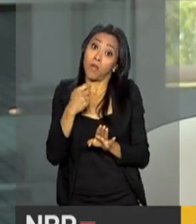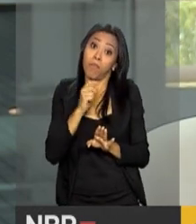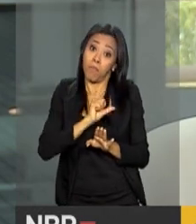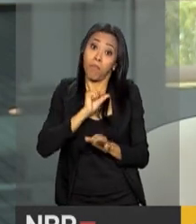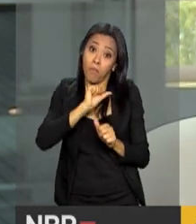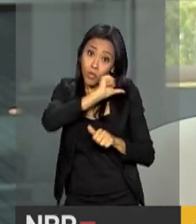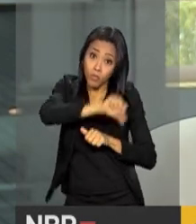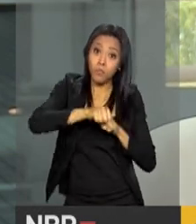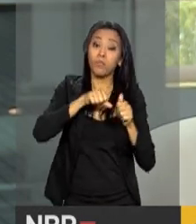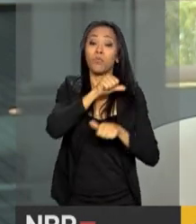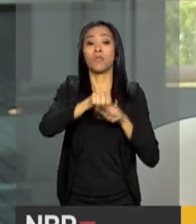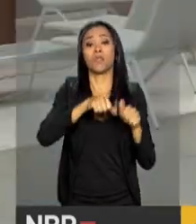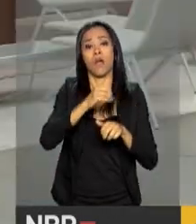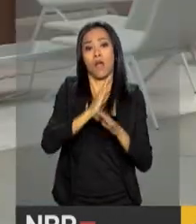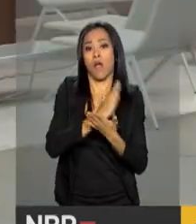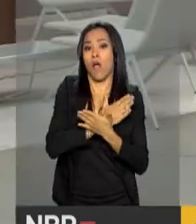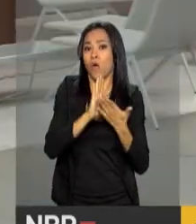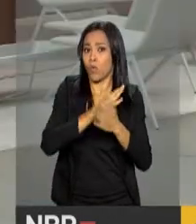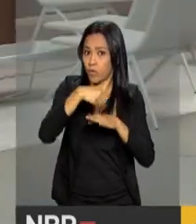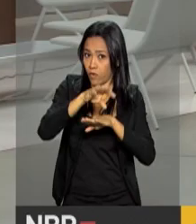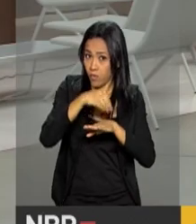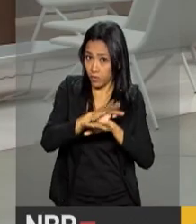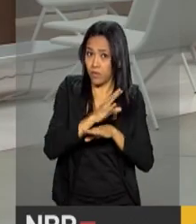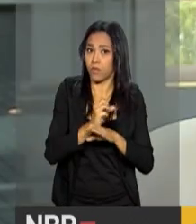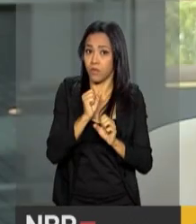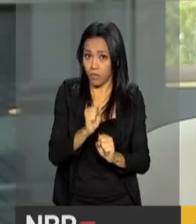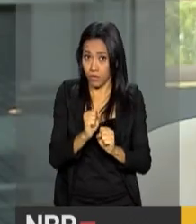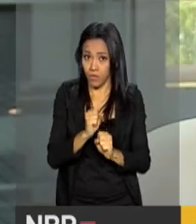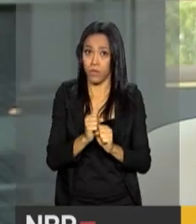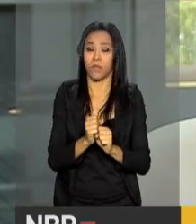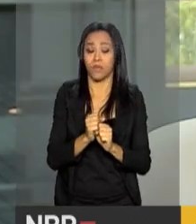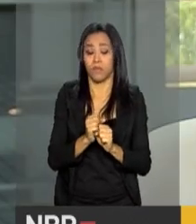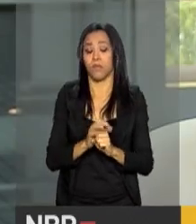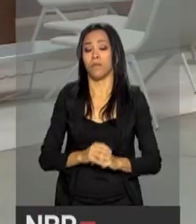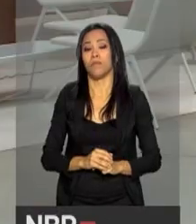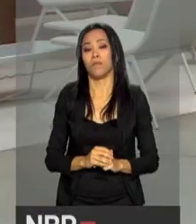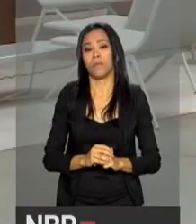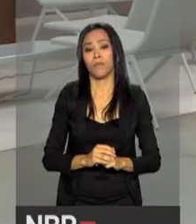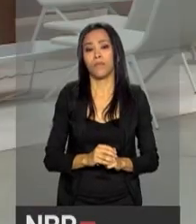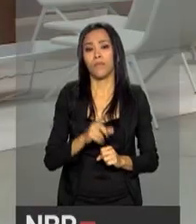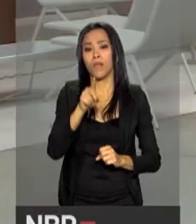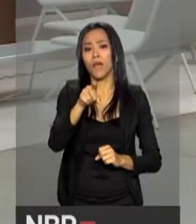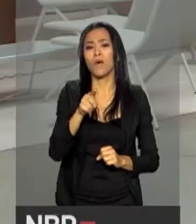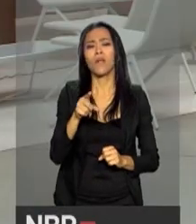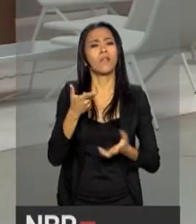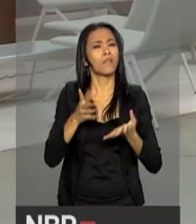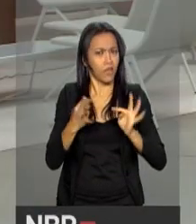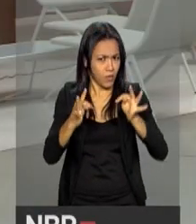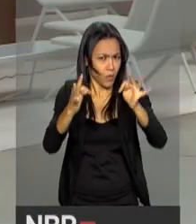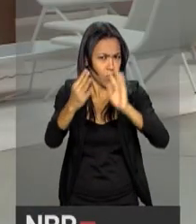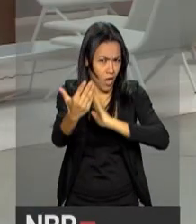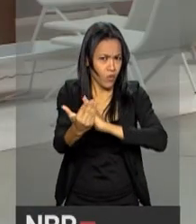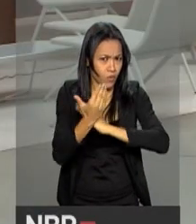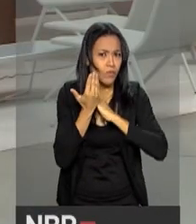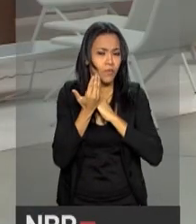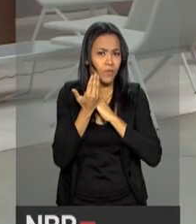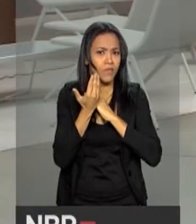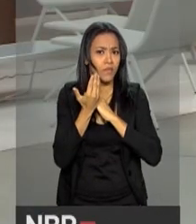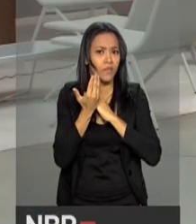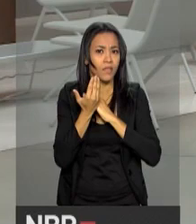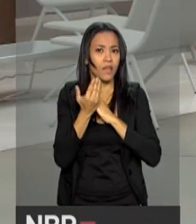depois que houve a finalização depois que eles forem consolidam esteja também agora a tecnologia ajuda a